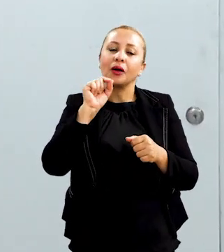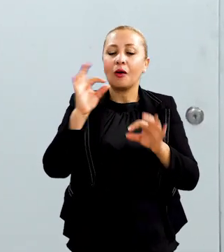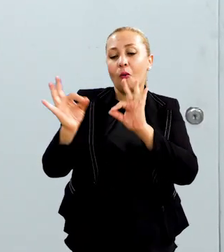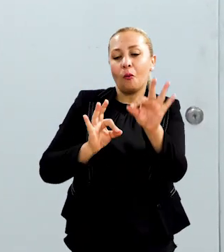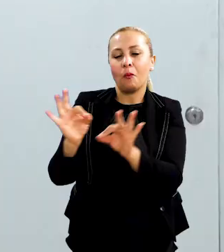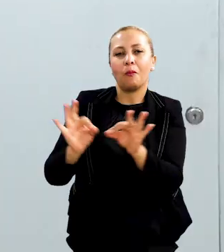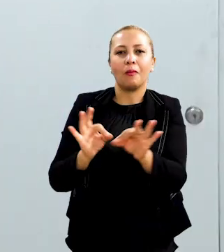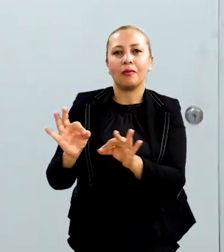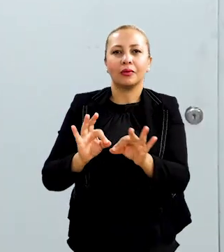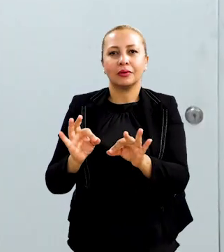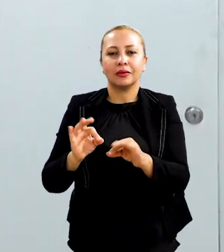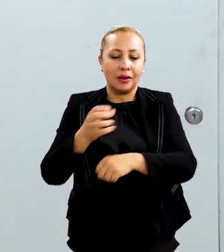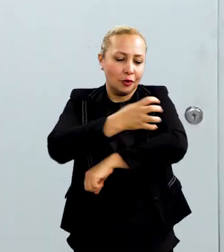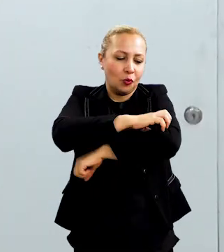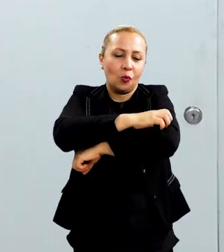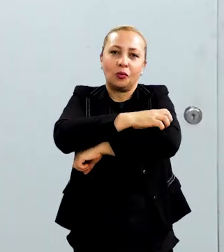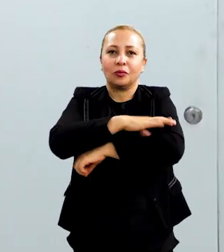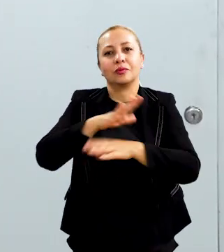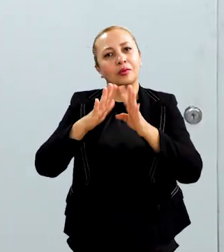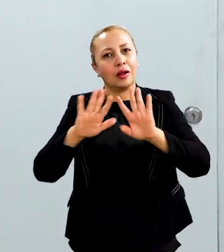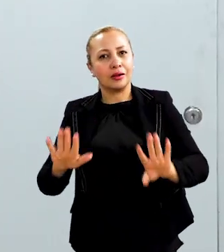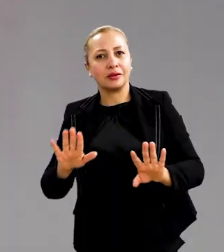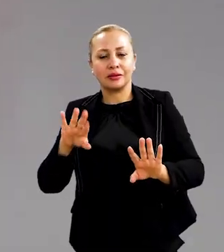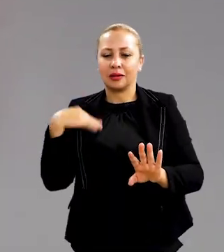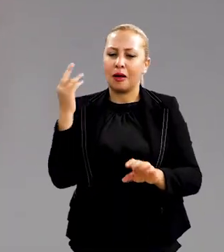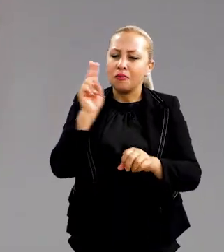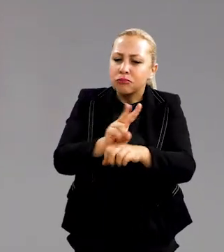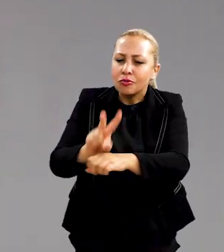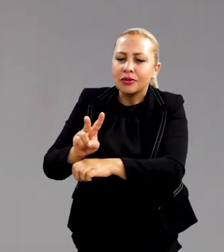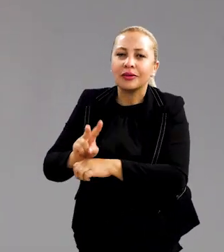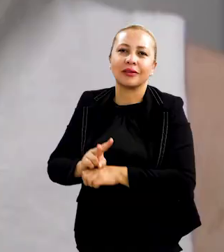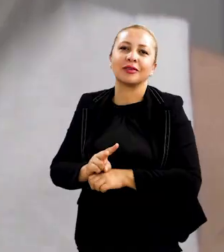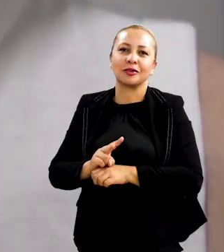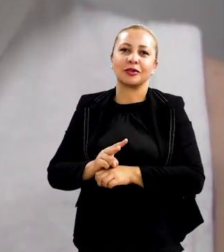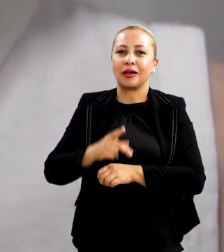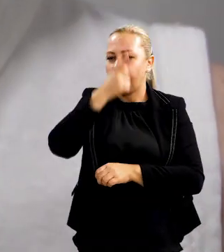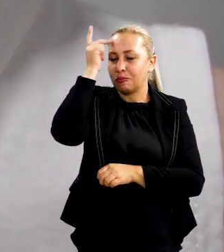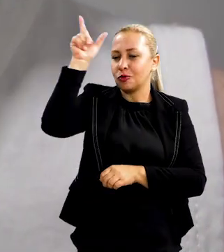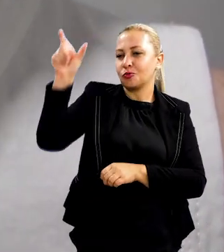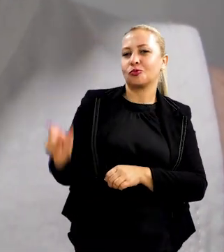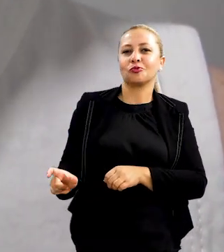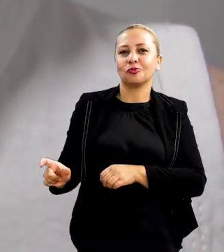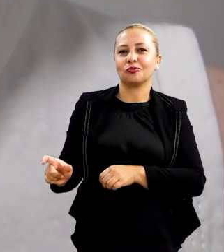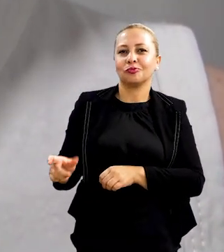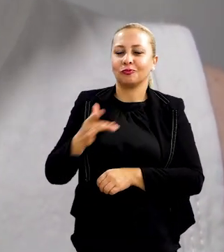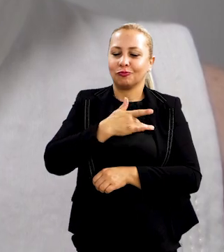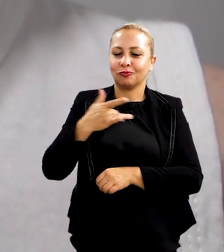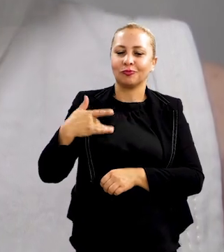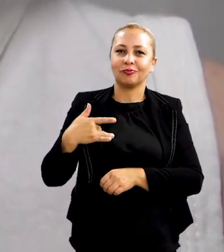faça o controle do ácido úrico e, portanto, proteja a saúde do paciente.